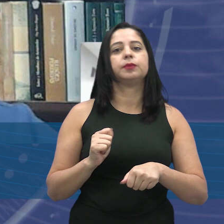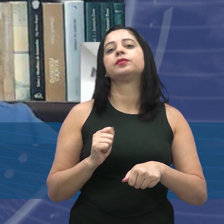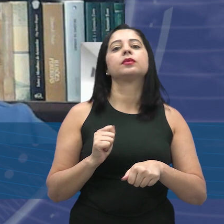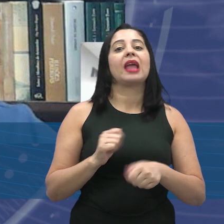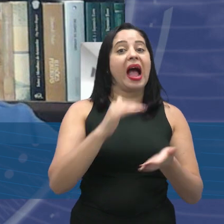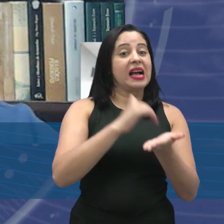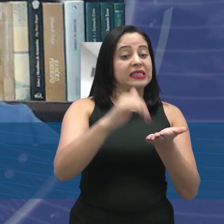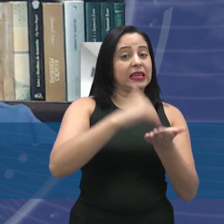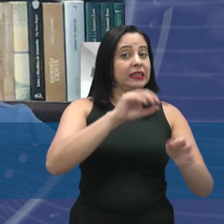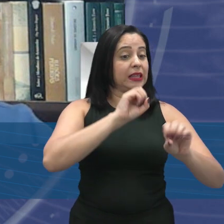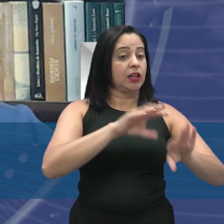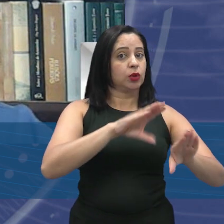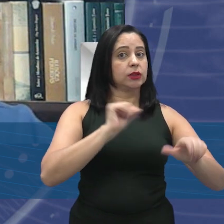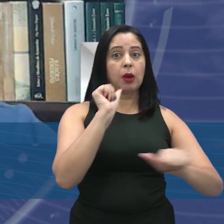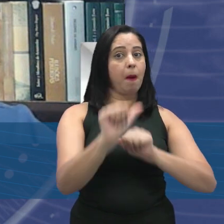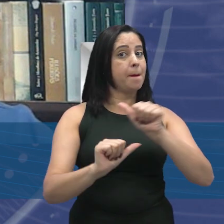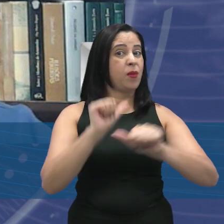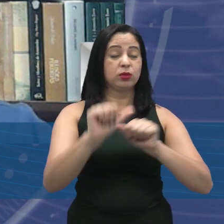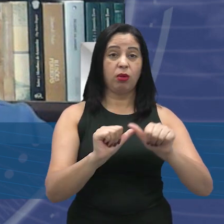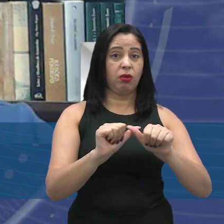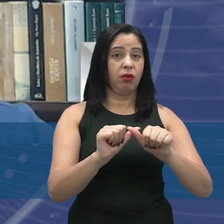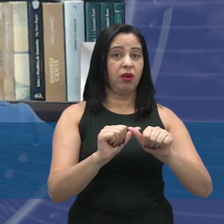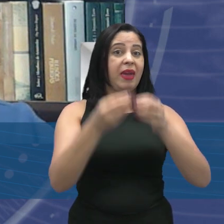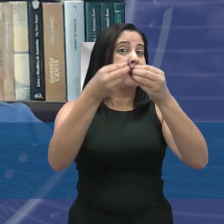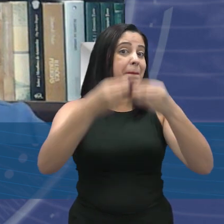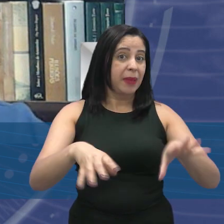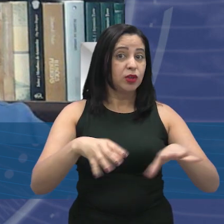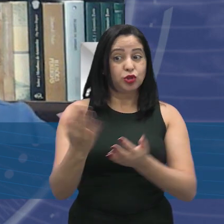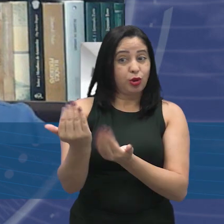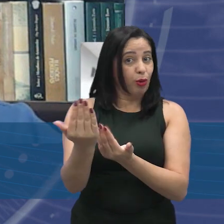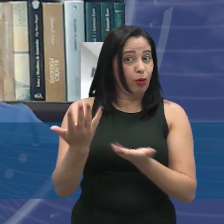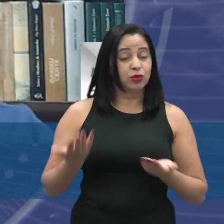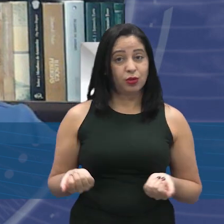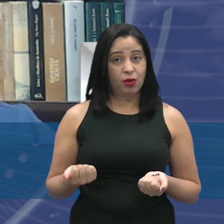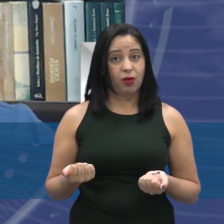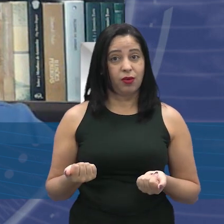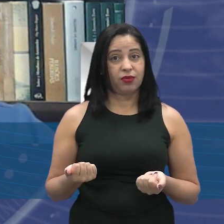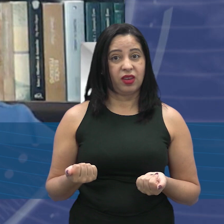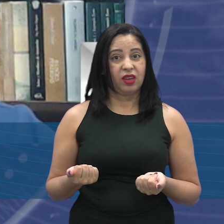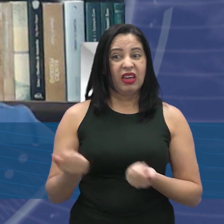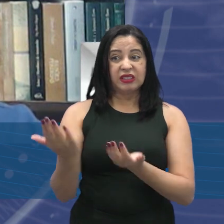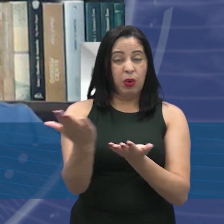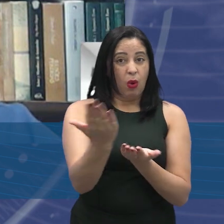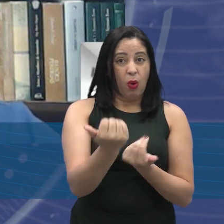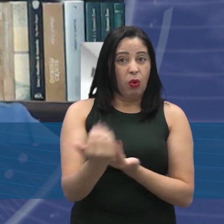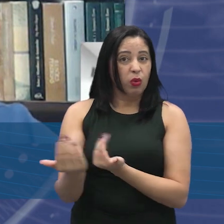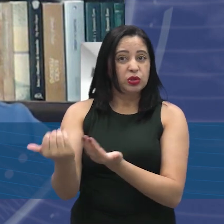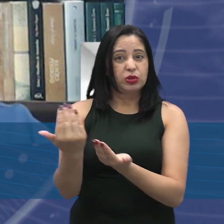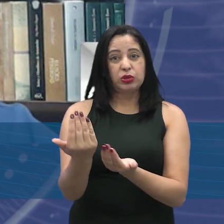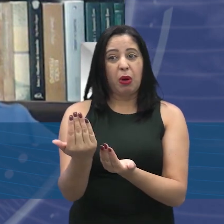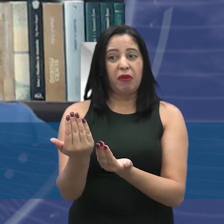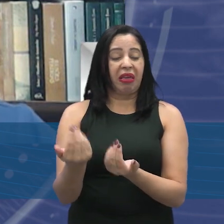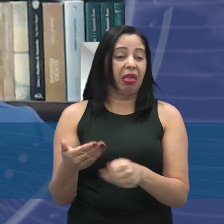na Secretaria de Educação que foram extremamente prejudiciais aos jovens, desmotivando esses jovens a participarem, inclusive,